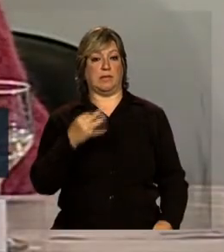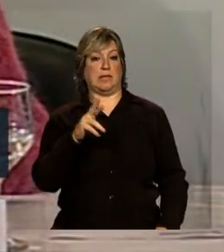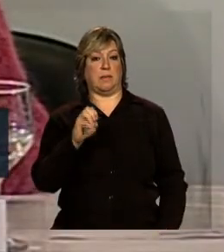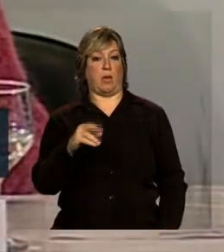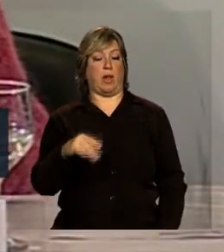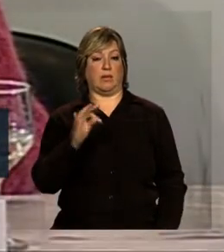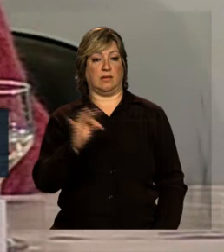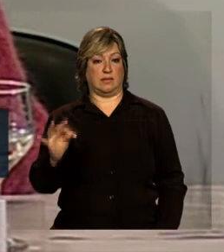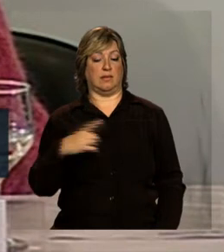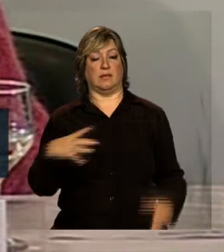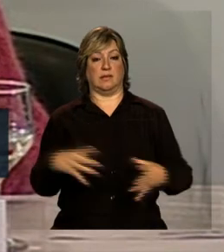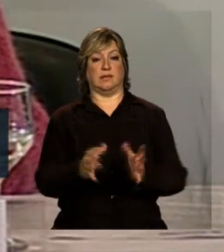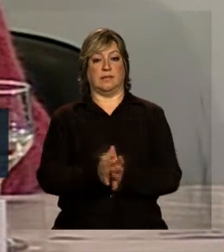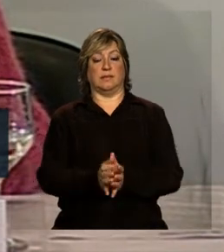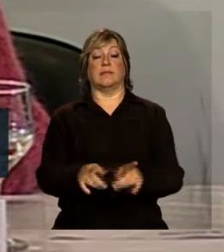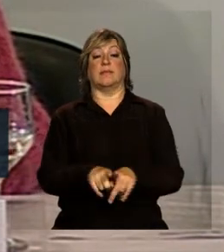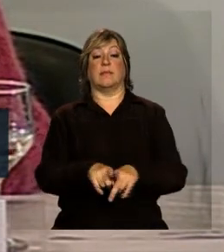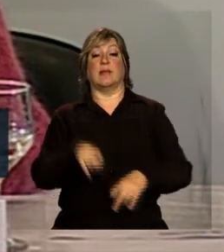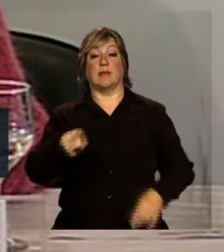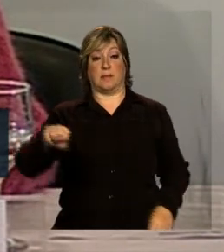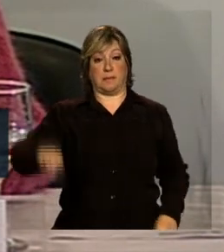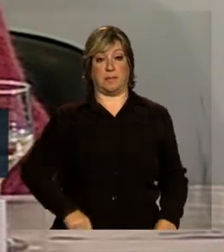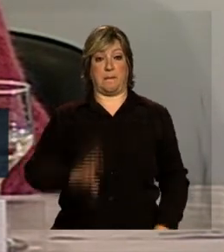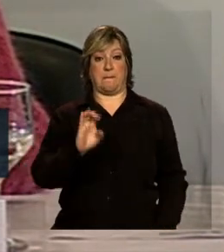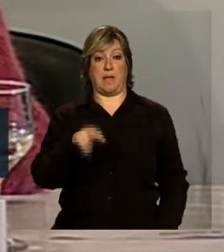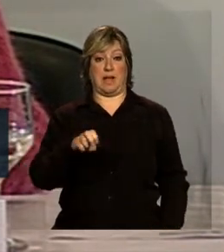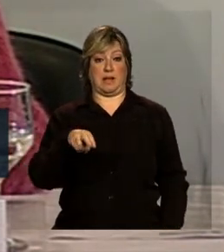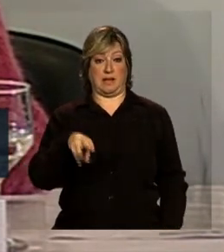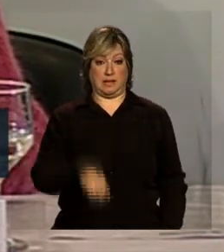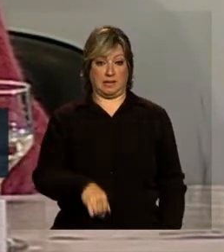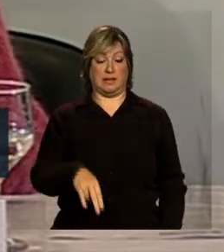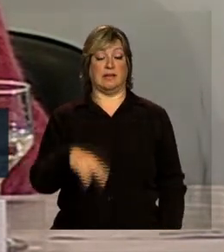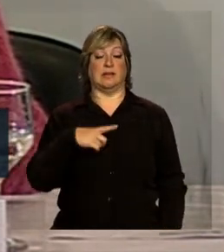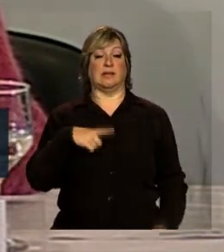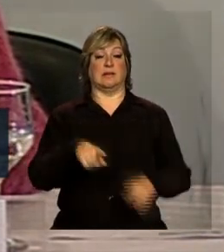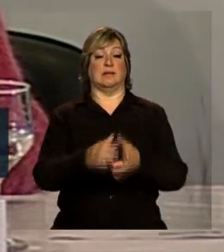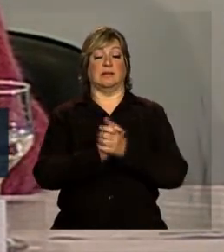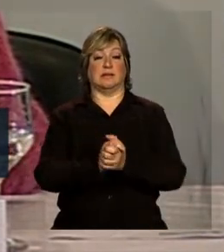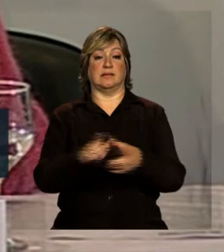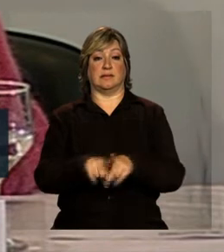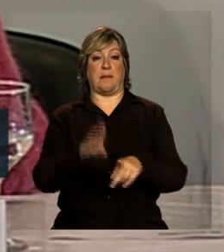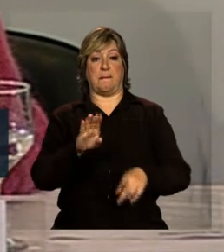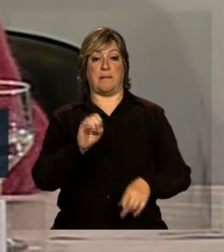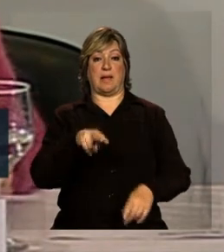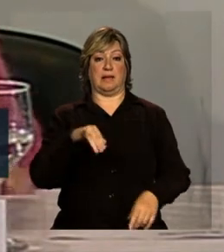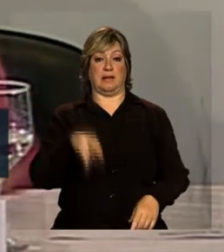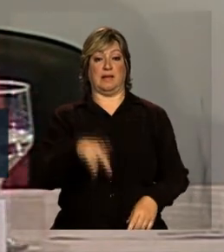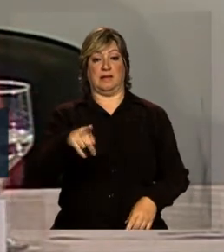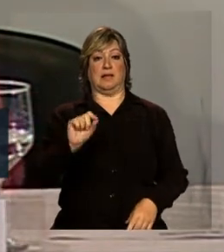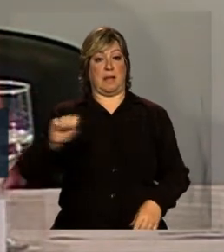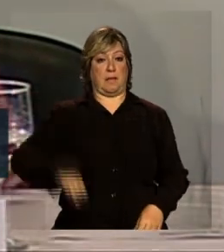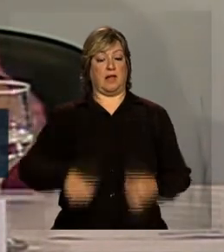Cumprimento o embaixador da República de Benin, senhor Isidore Benjamin Amadeu Monsi.